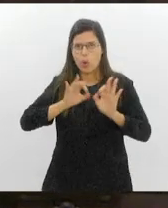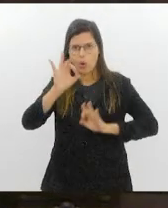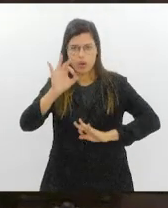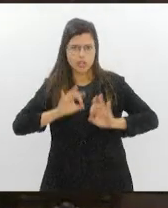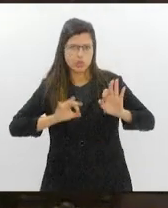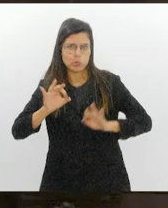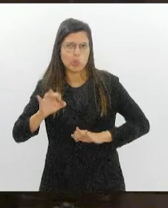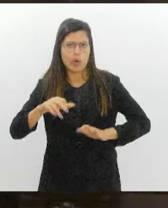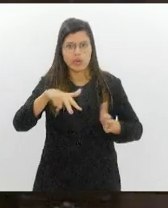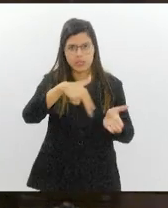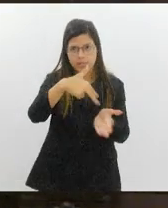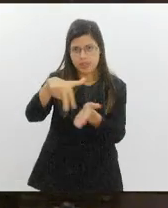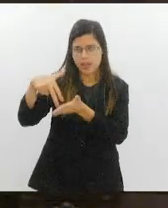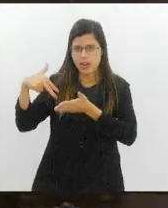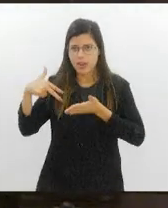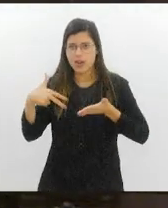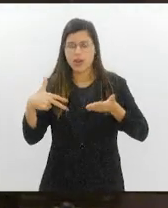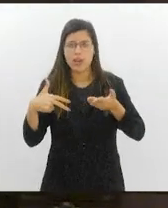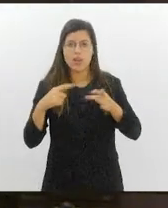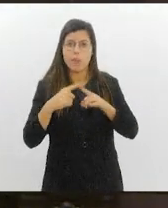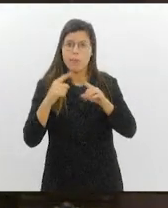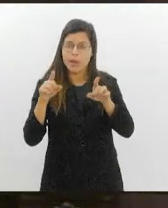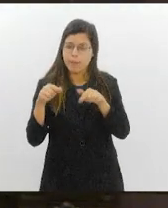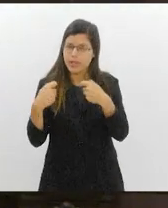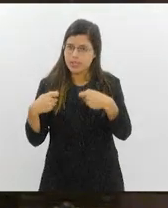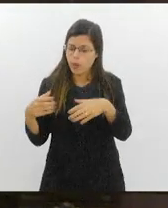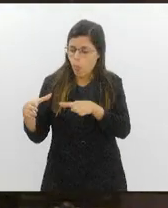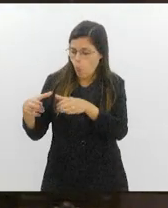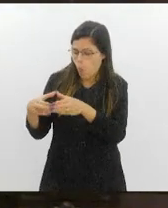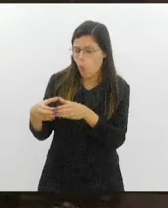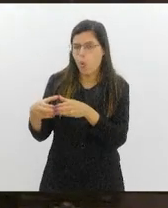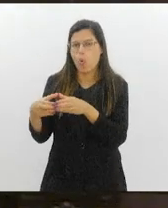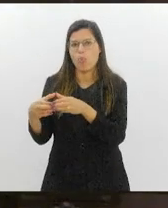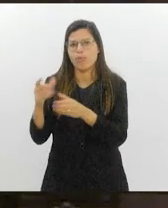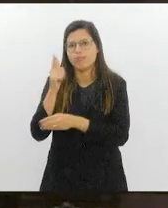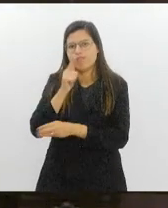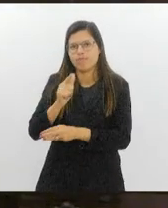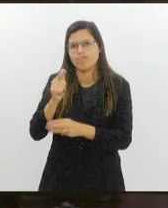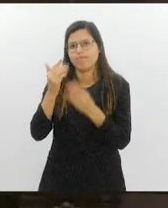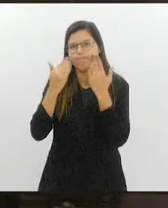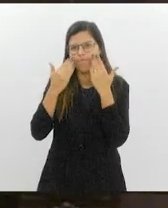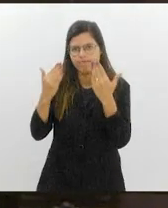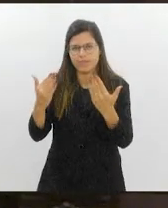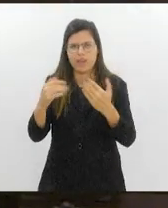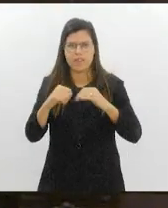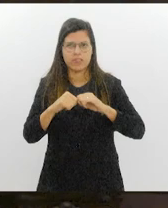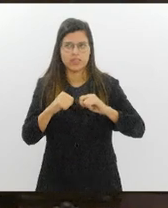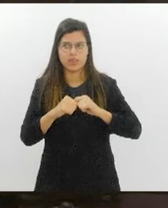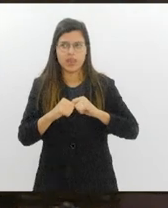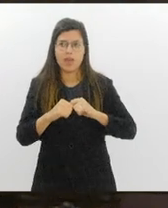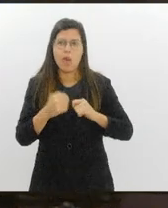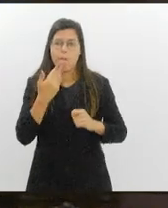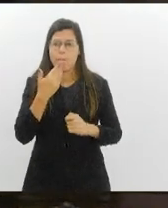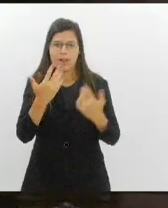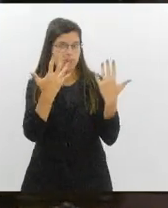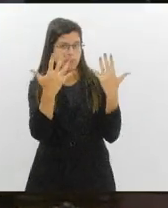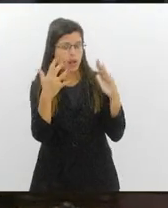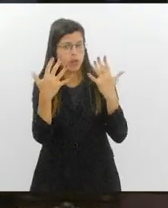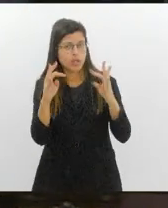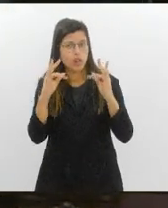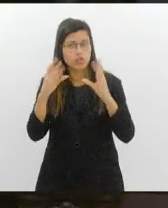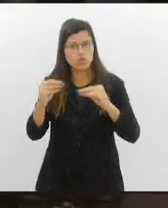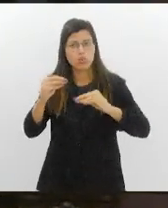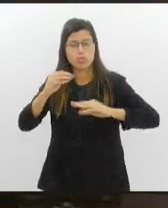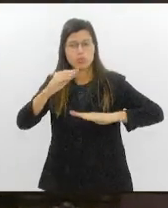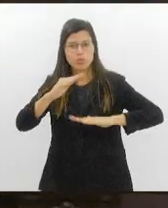dançarinos, mas também a gente precisa de uma equipe muito grande para que o espetáculo funcione. Eu peço aqui uma salva de palmas a todos os funcionários